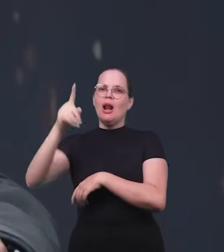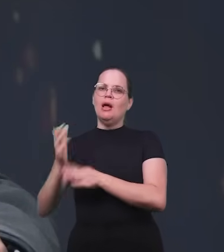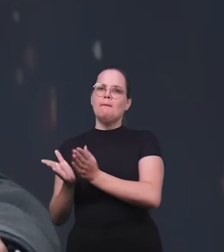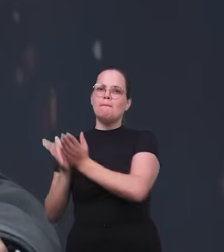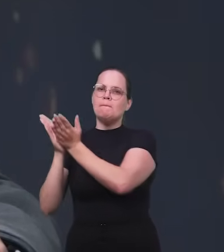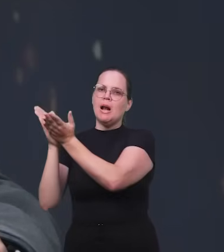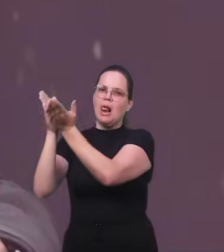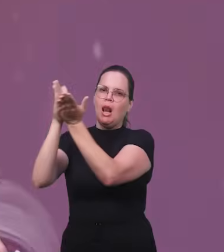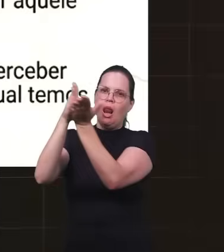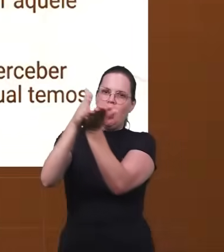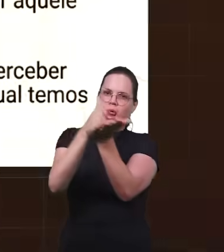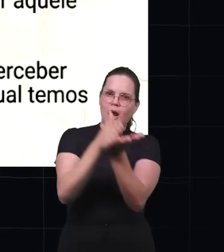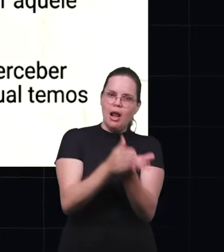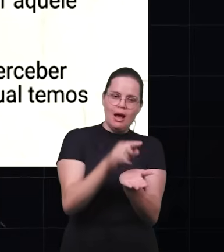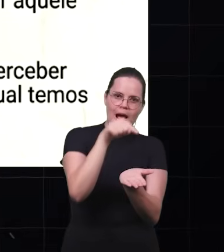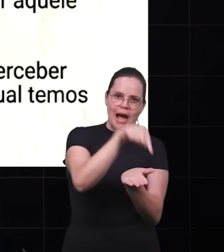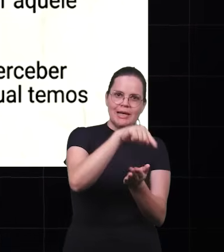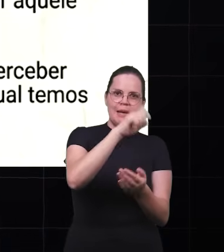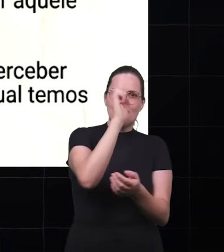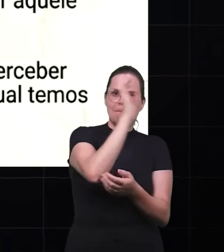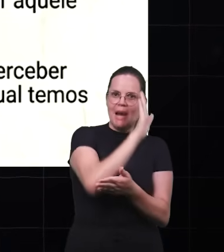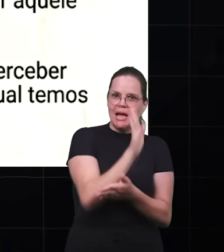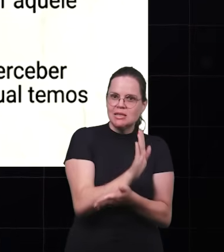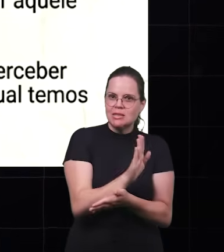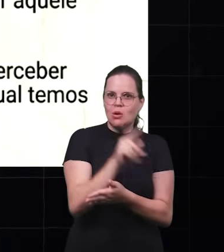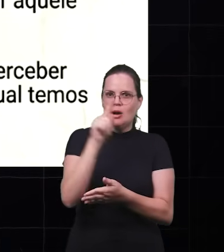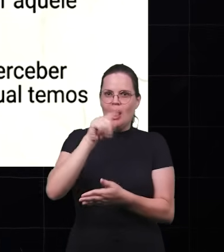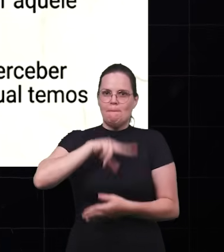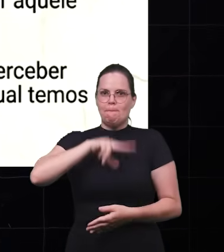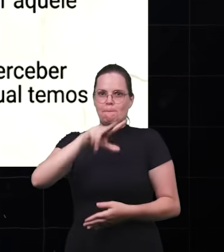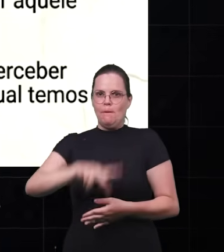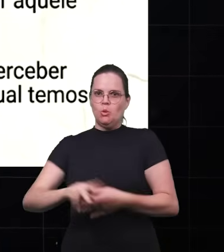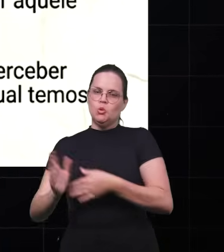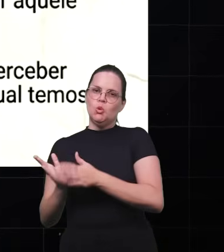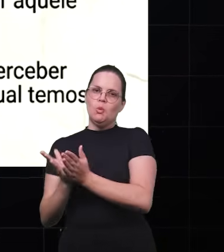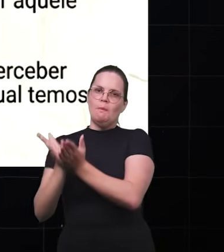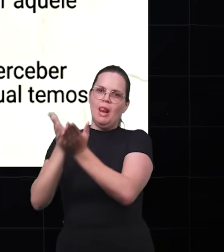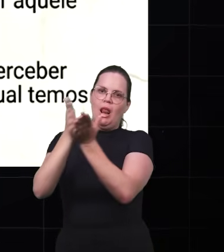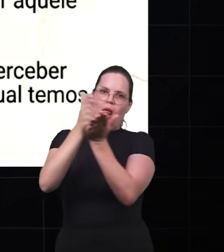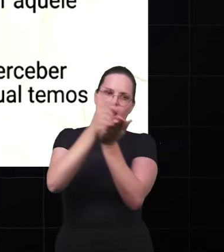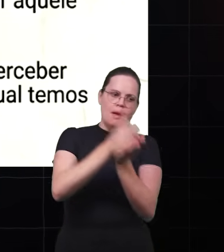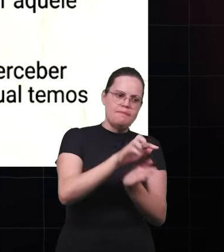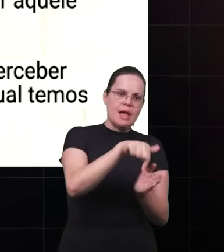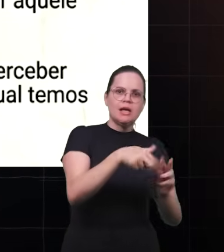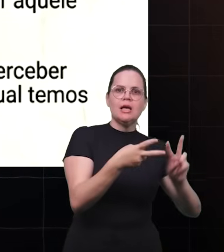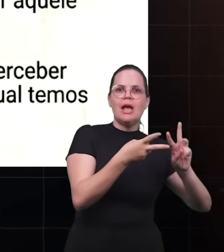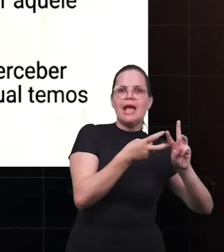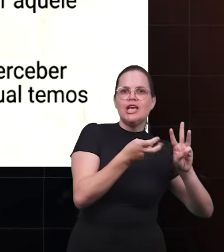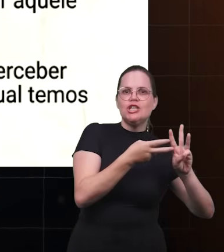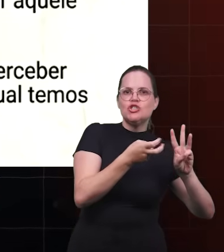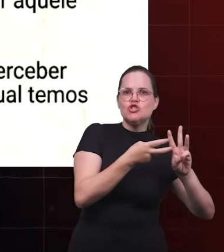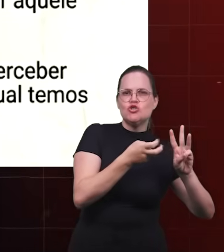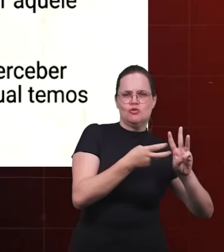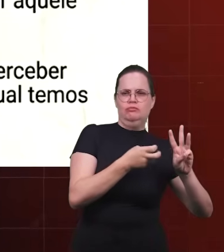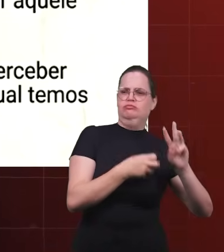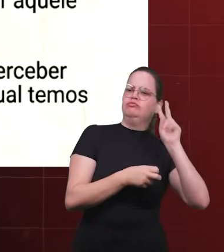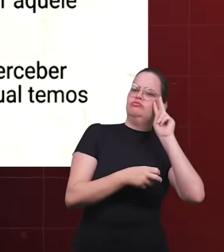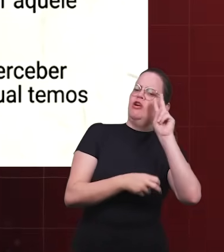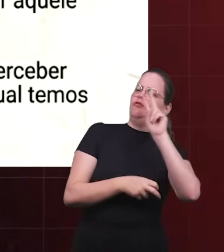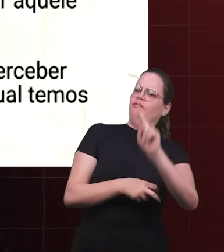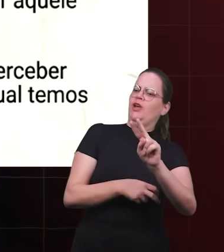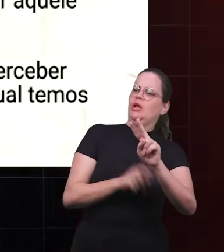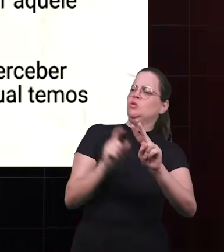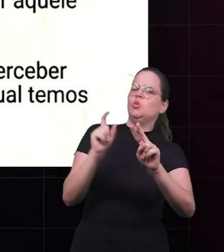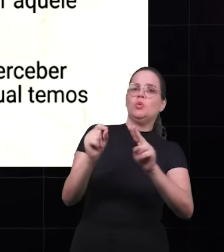aqui nas Américas, os indígenas tiveram dificuldade de descrever aquilo que estavam vendo, que eram os navios grandes, as